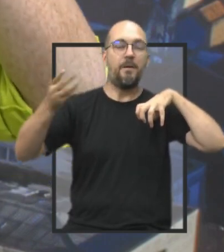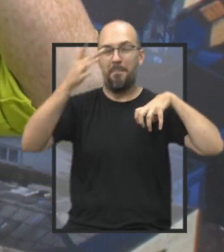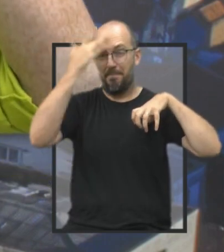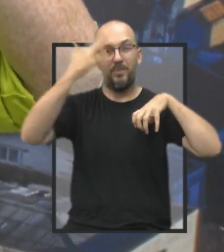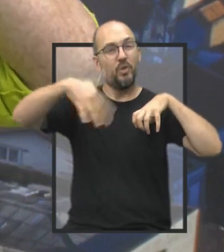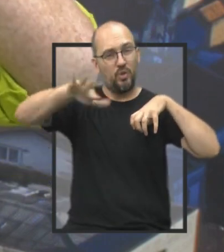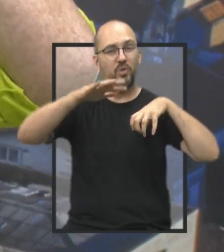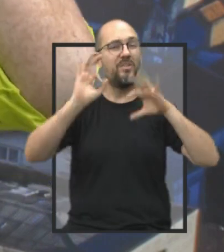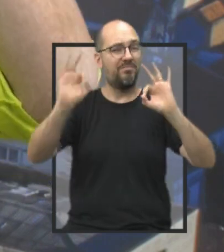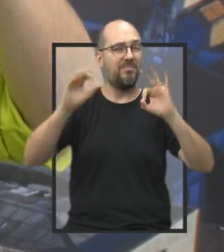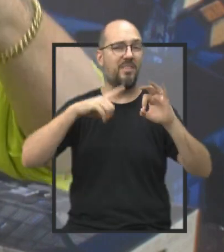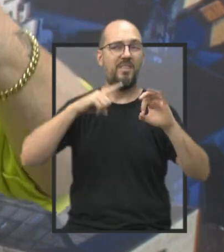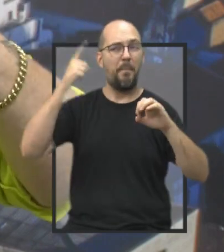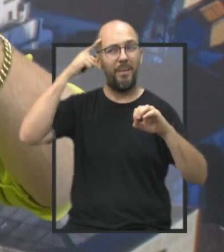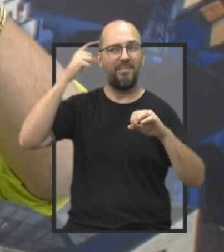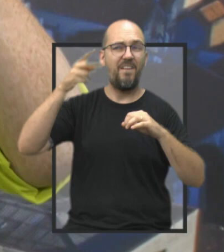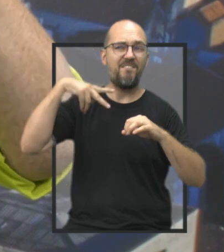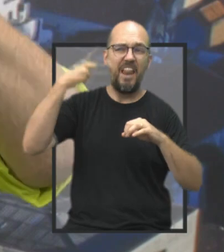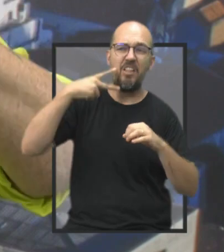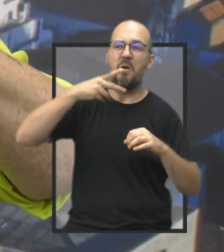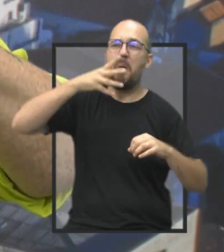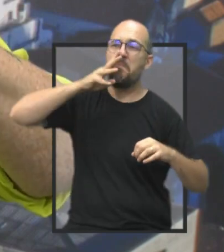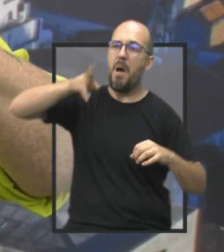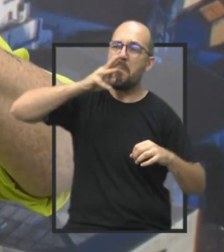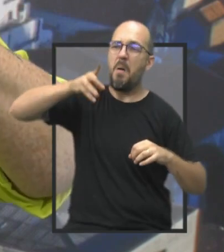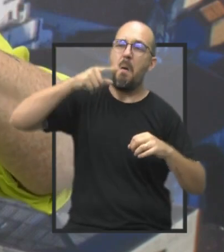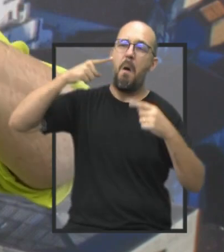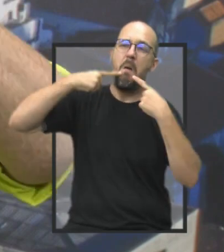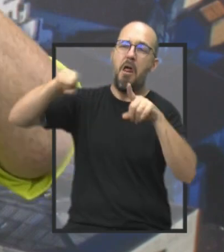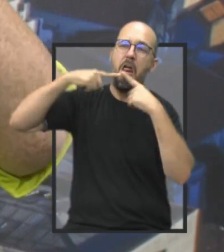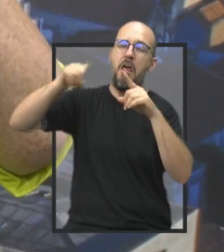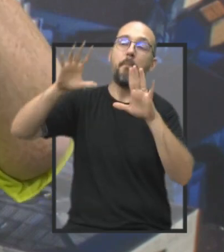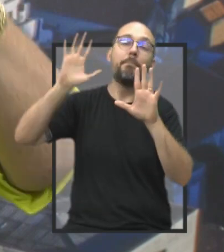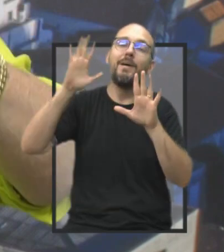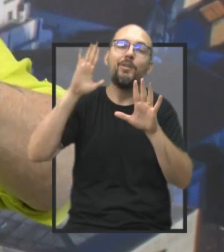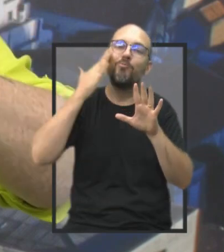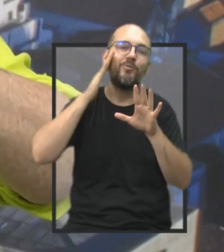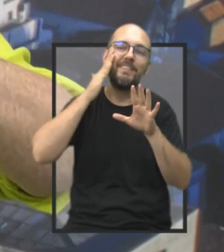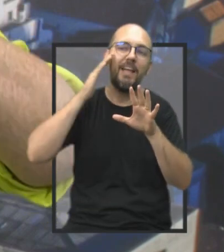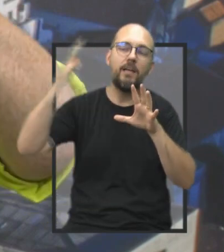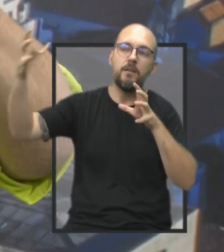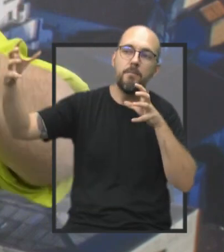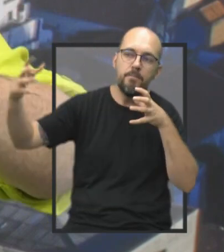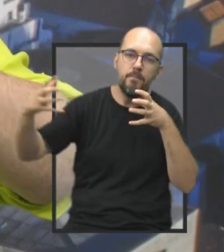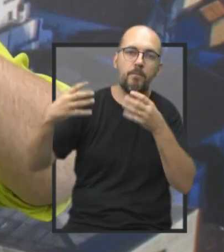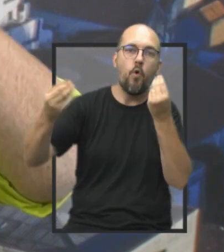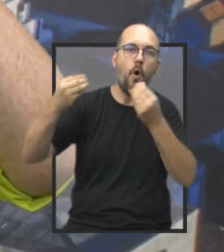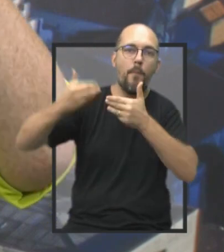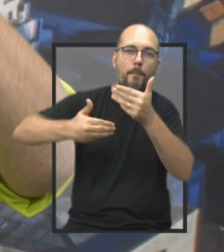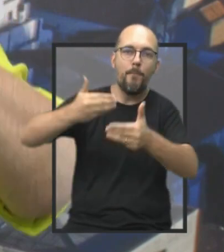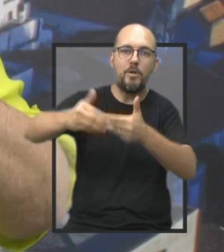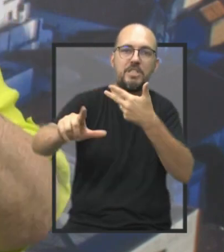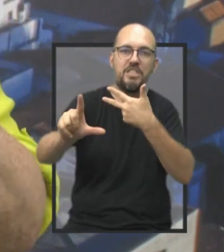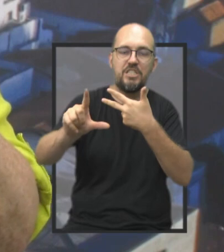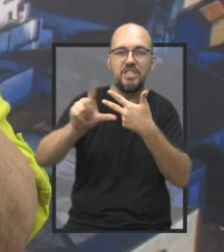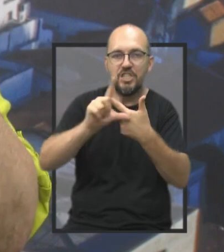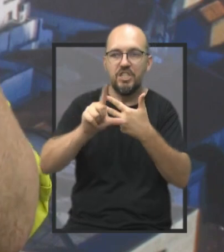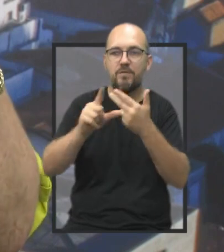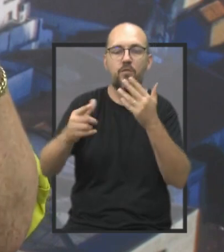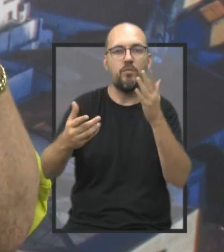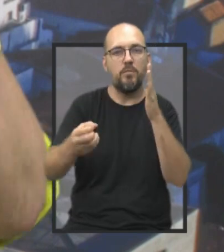pessoas criticam muito e com muita razão, né, o processo legislativo, a pauta